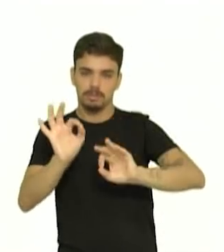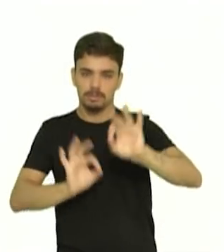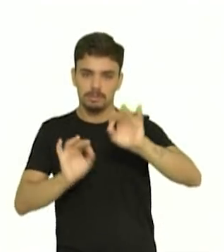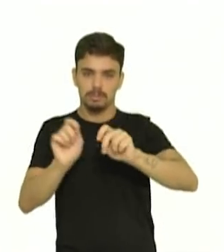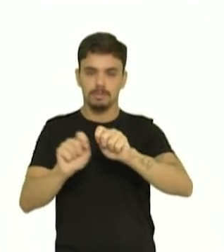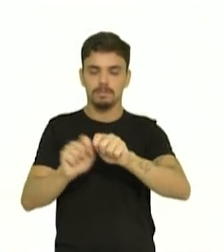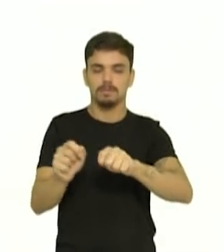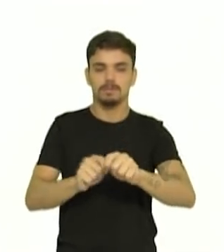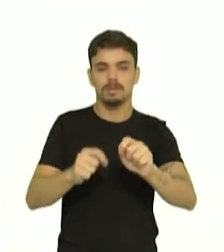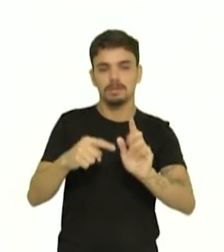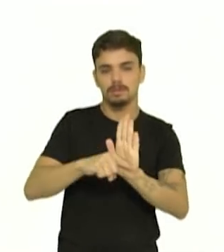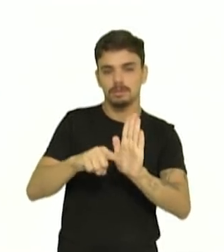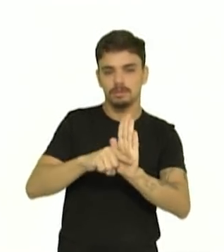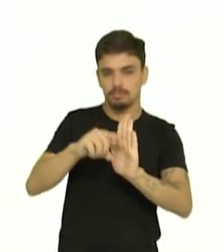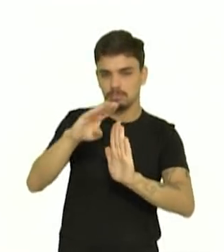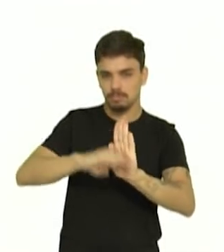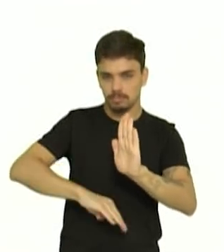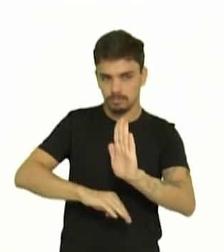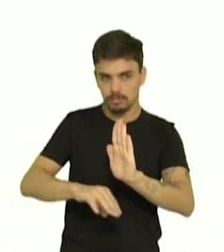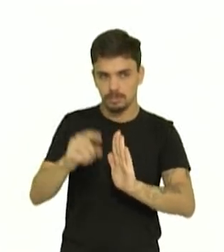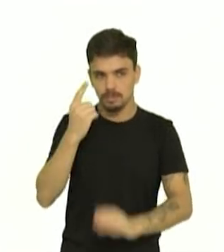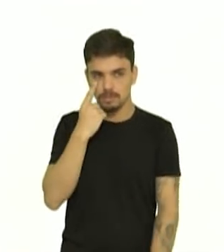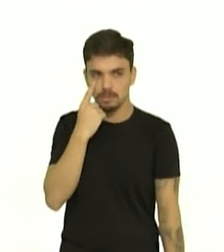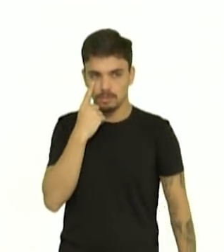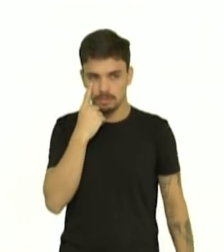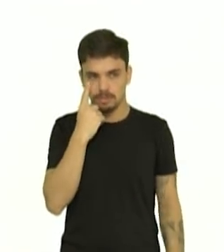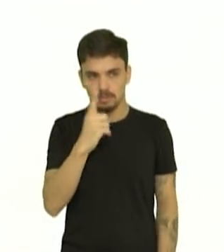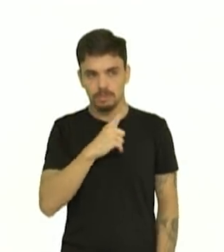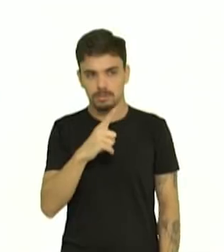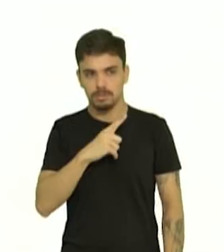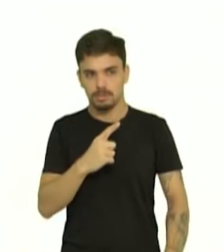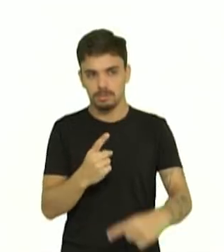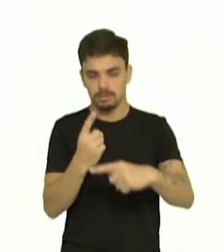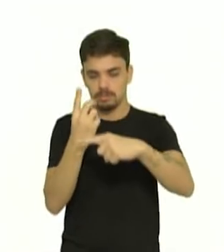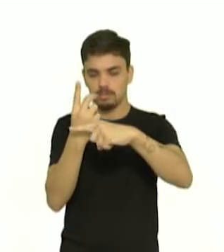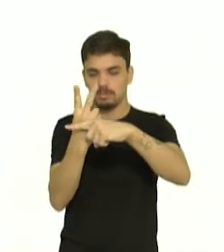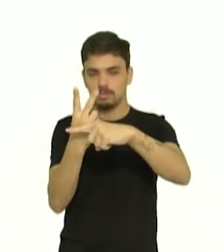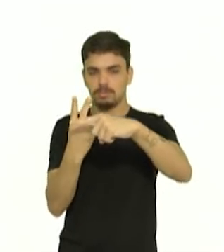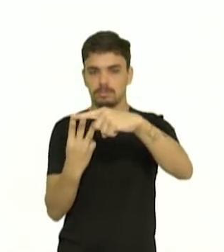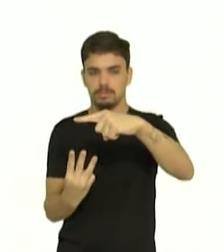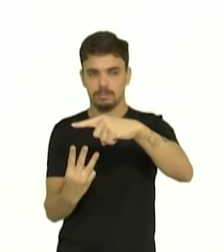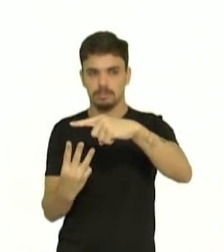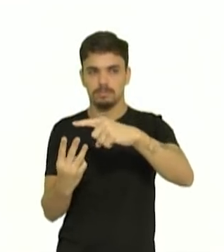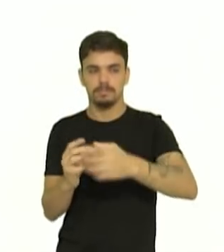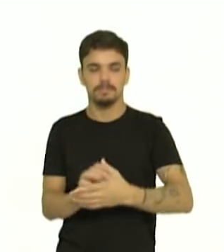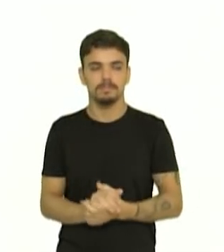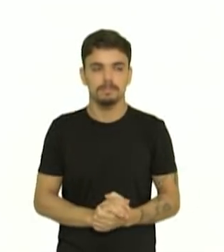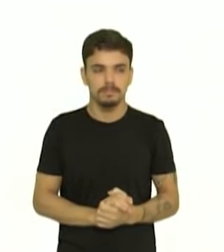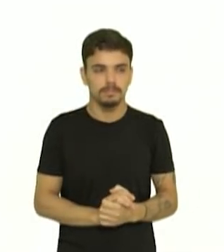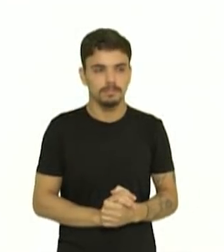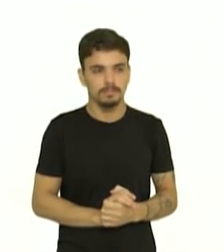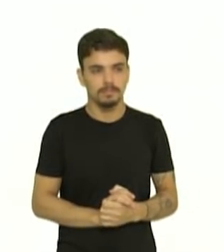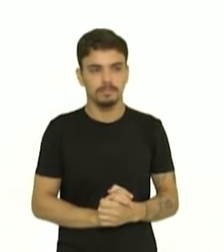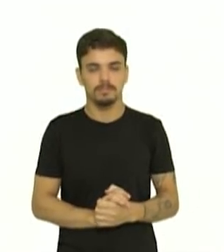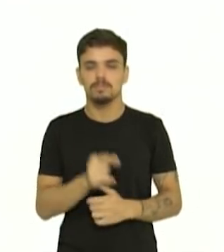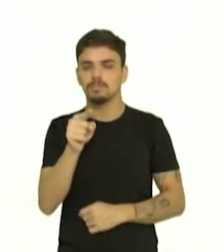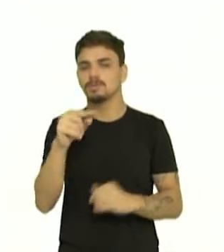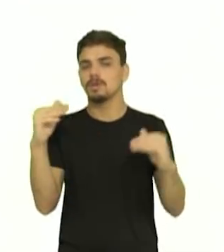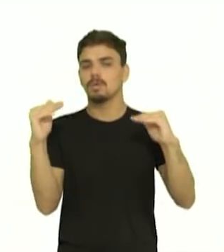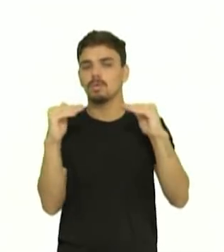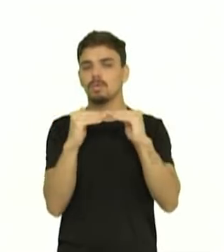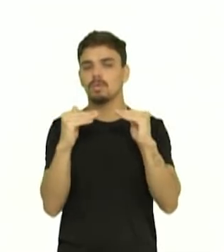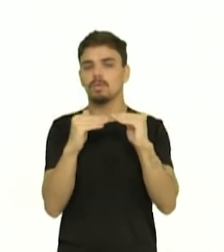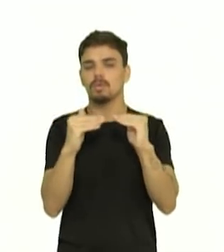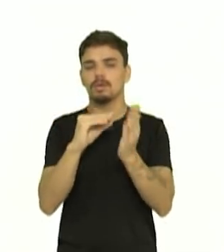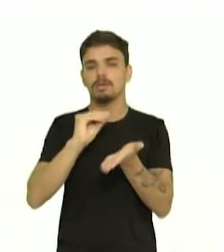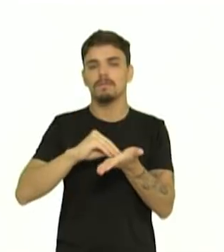fazer a continha de menos, a subtração. 3 menos 1, 2, 2/3. Concorda que o